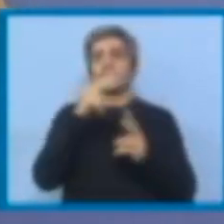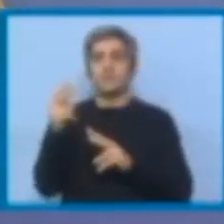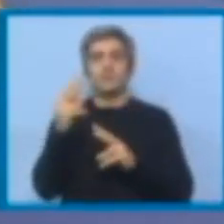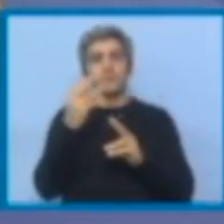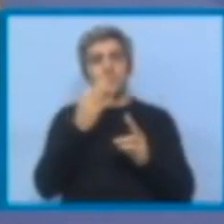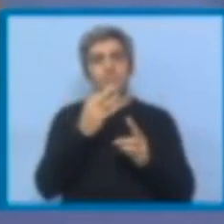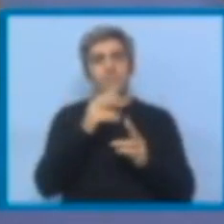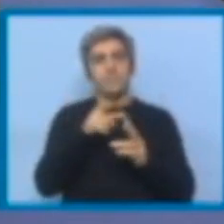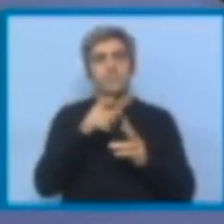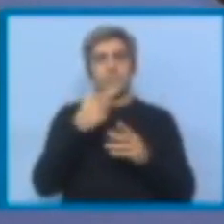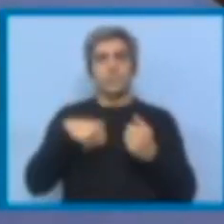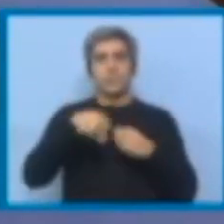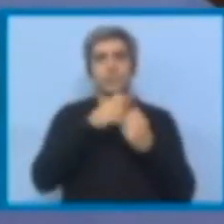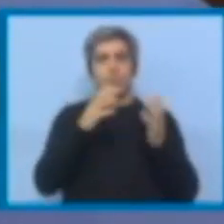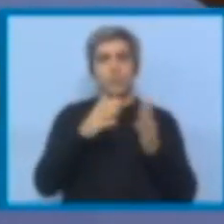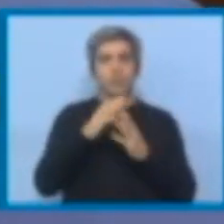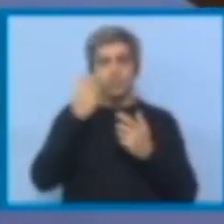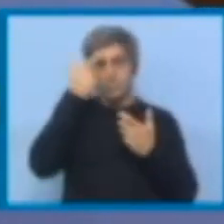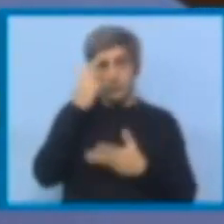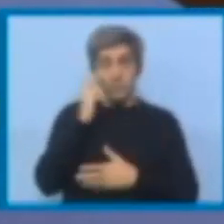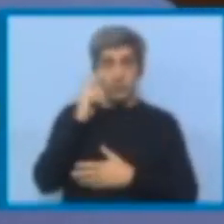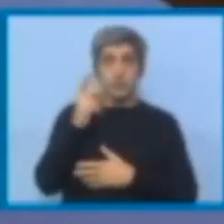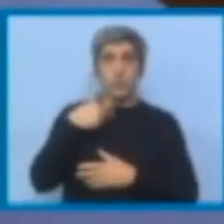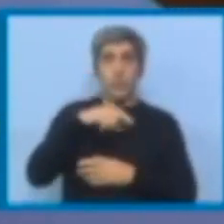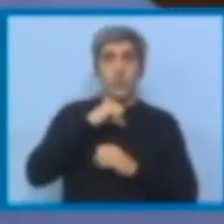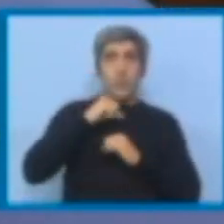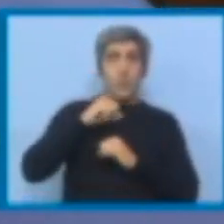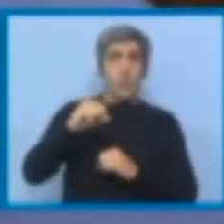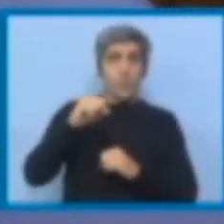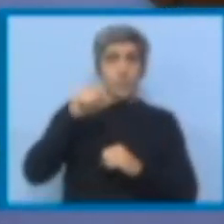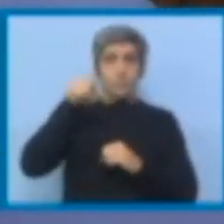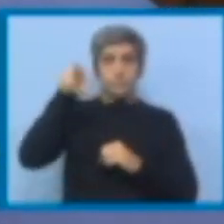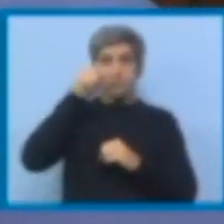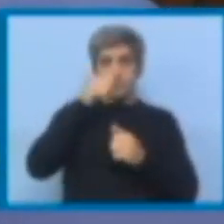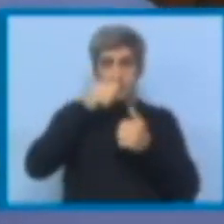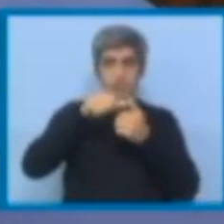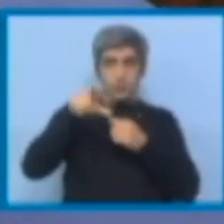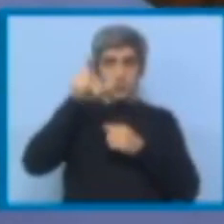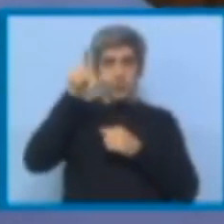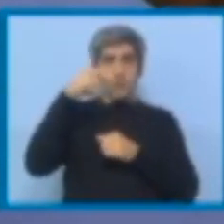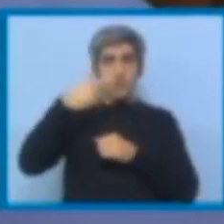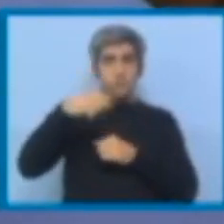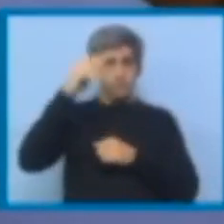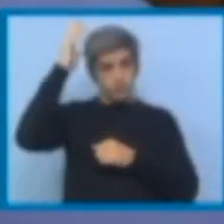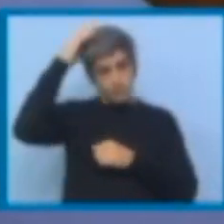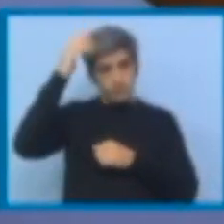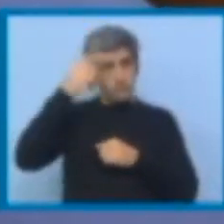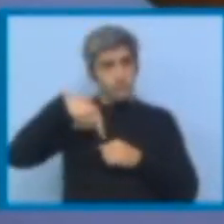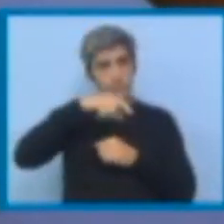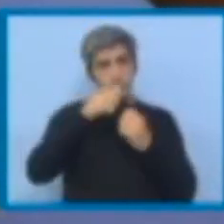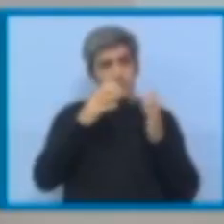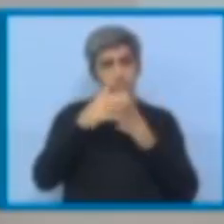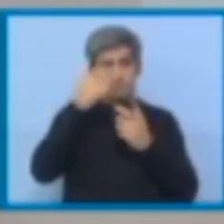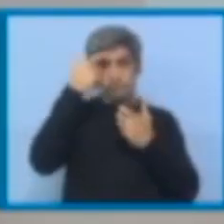todos, mesmo os que são opositores do Presidente Trump, os países inimigos, digamos assim, mesmo esses foram surpreendidos,